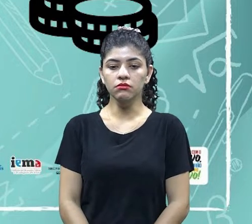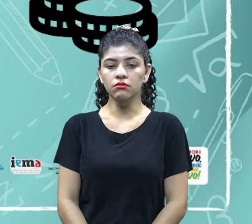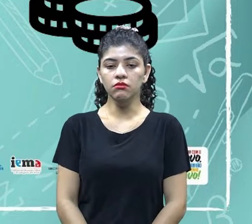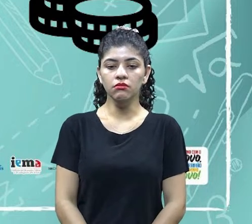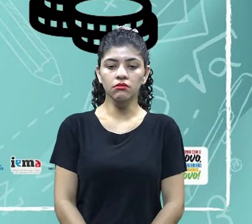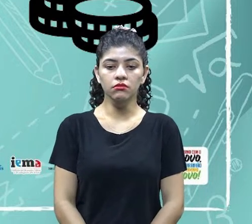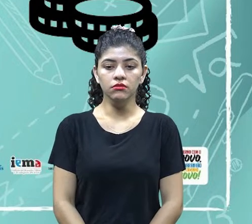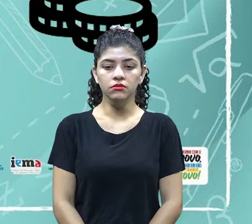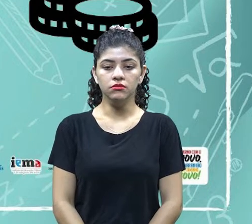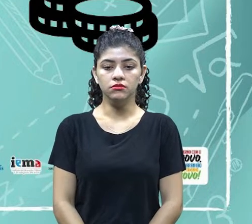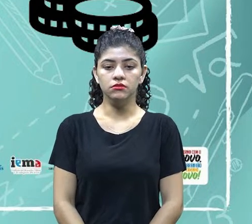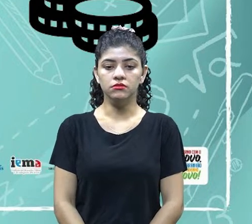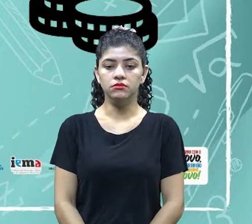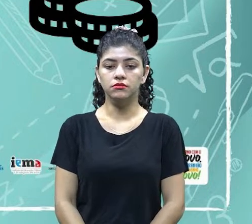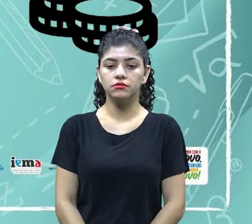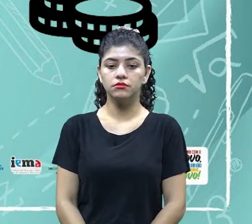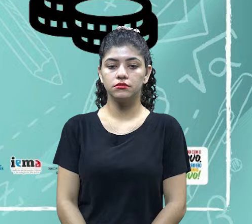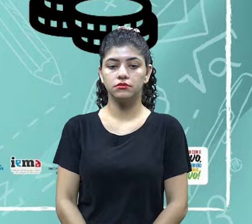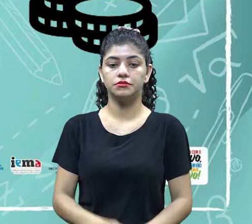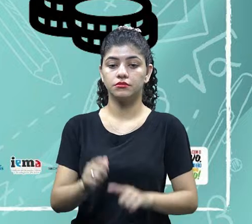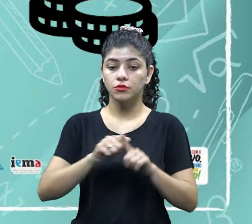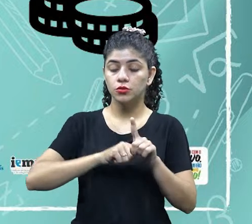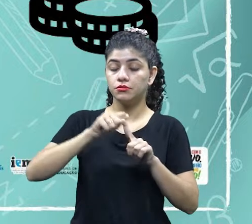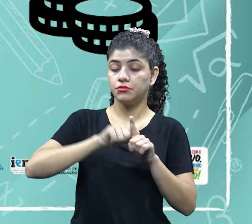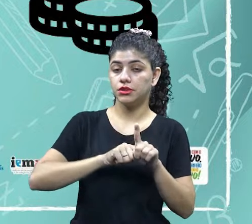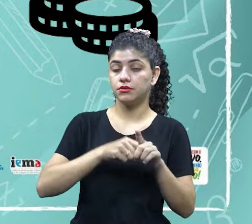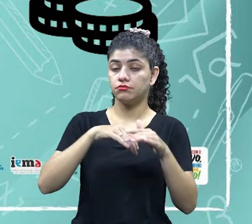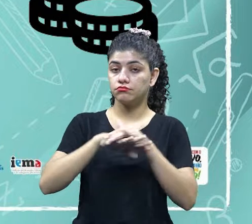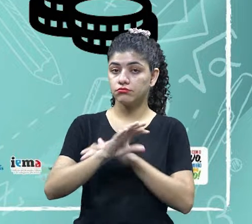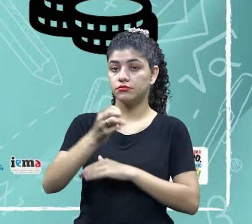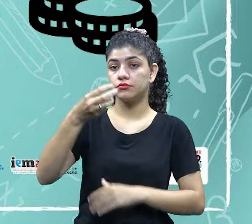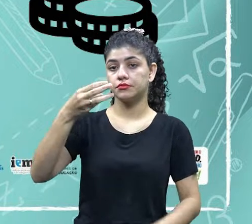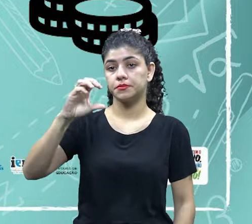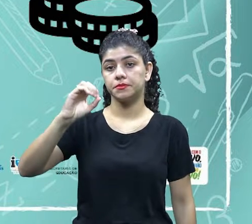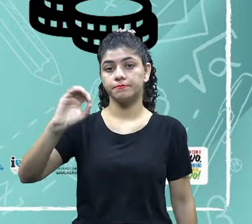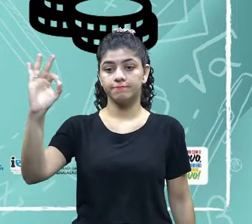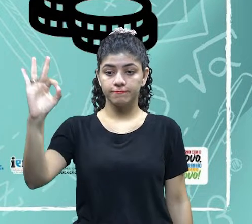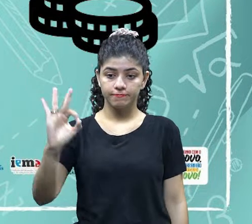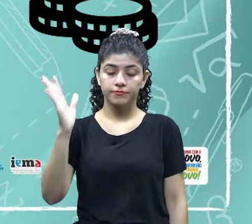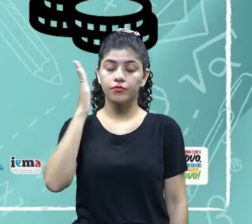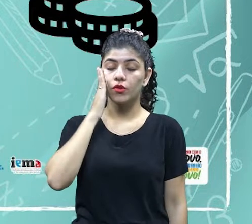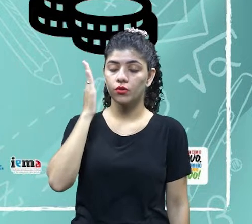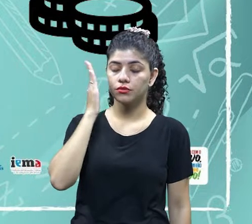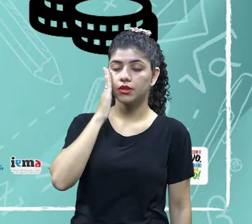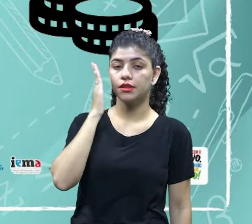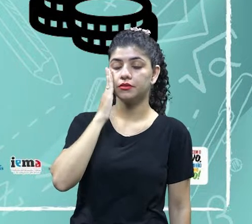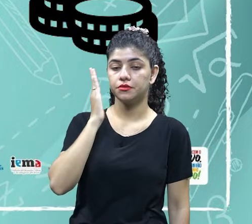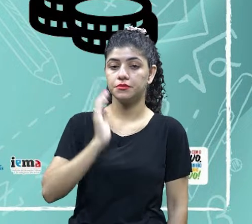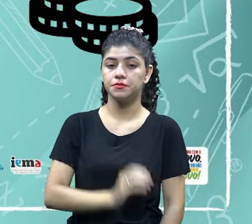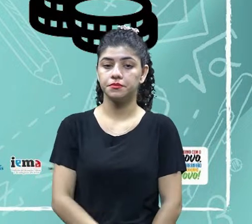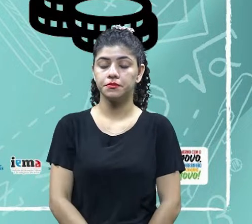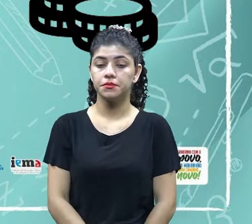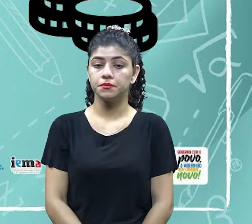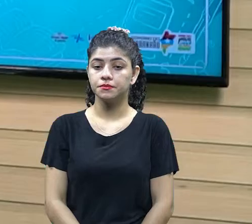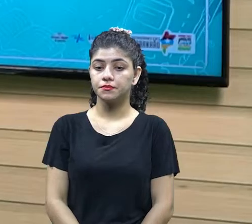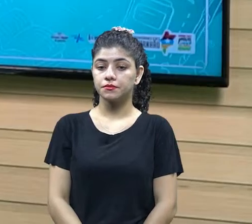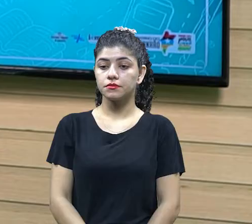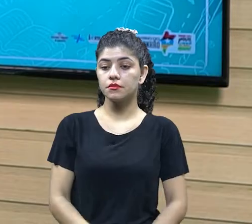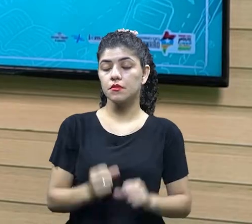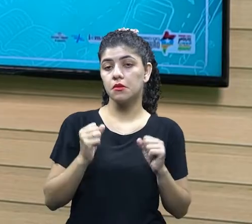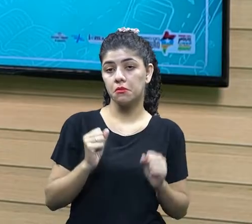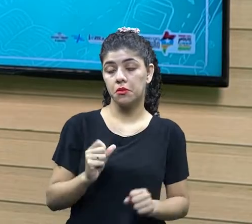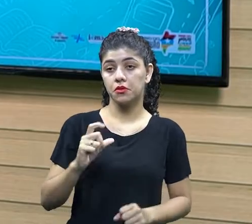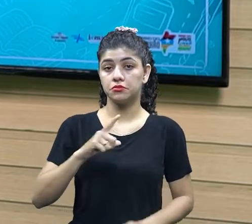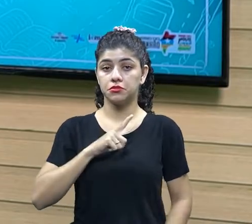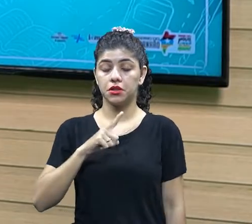o lucro que o João tem, todo mês, ele guarda 30%. Ele é uma pessoa consciente, que ele